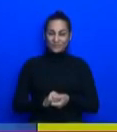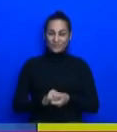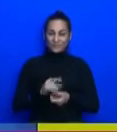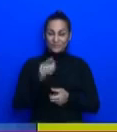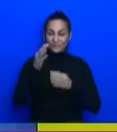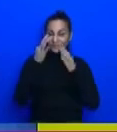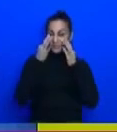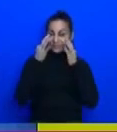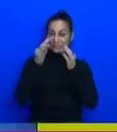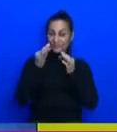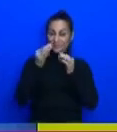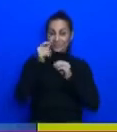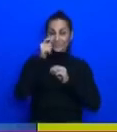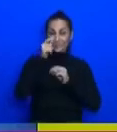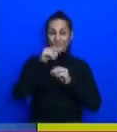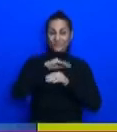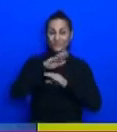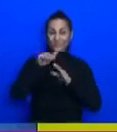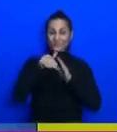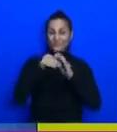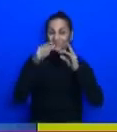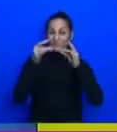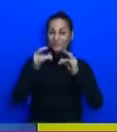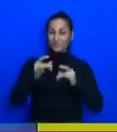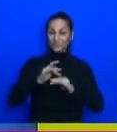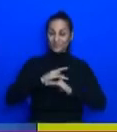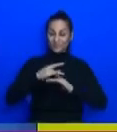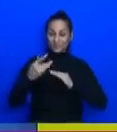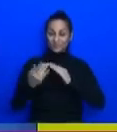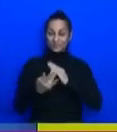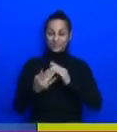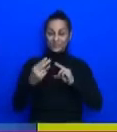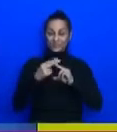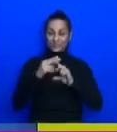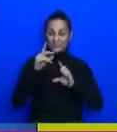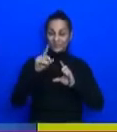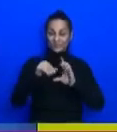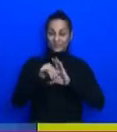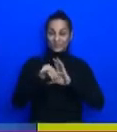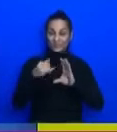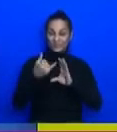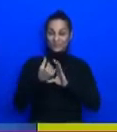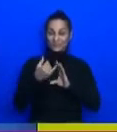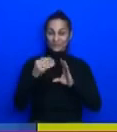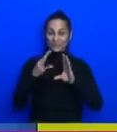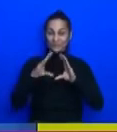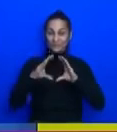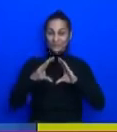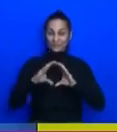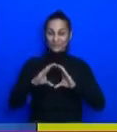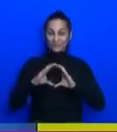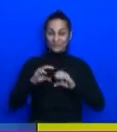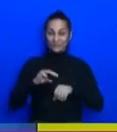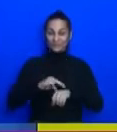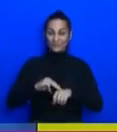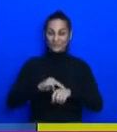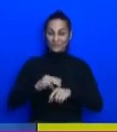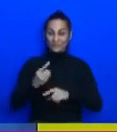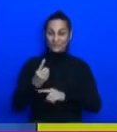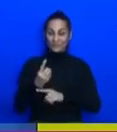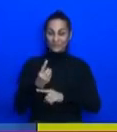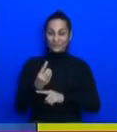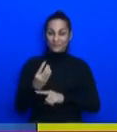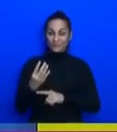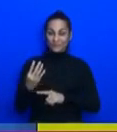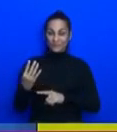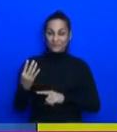Você atenta a cada detalhe por meio dos perfis da Caixa e da RedeTV. Bola marrom número